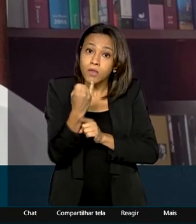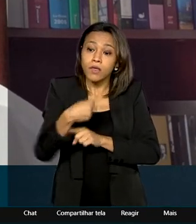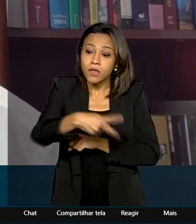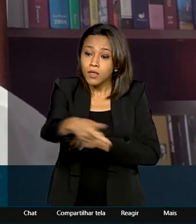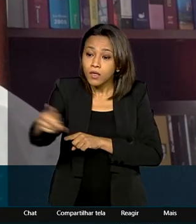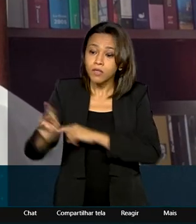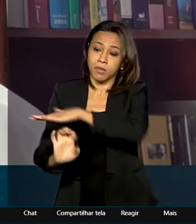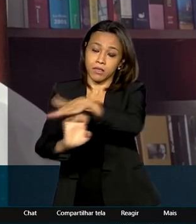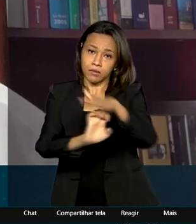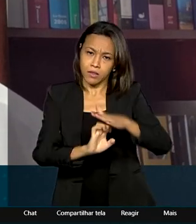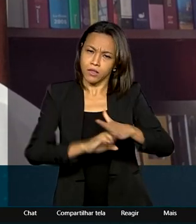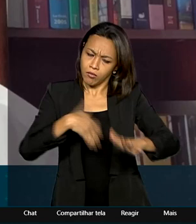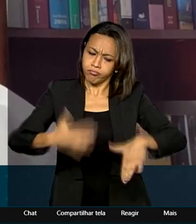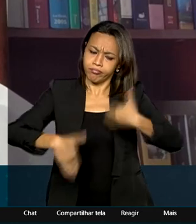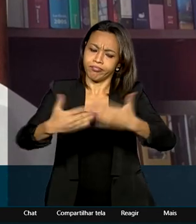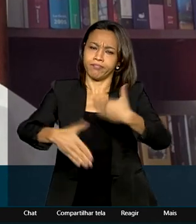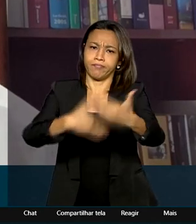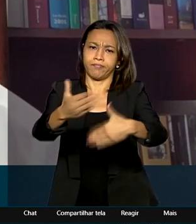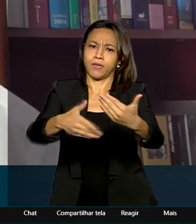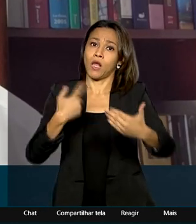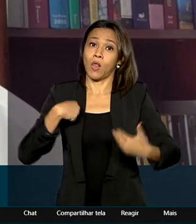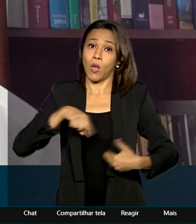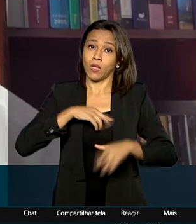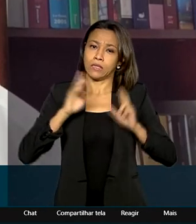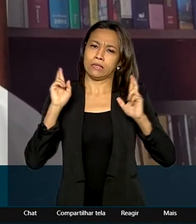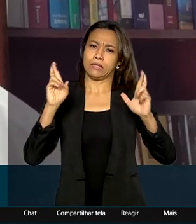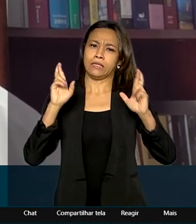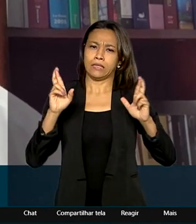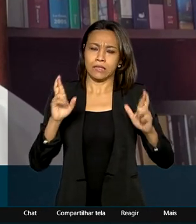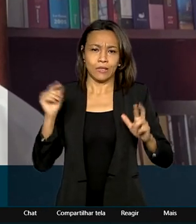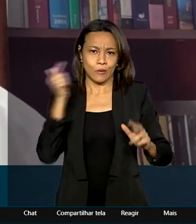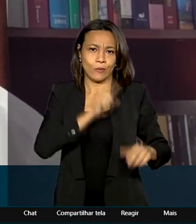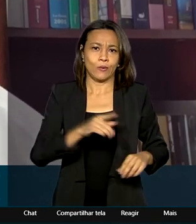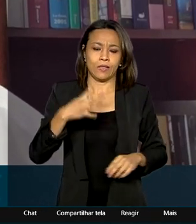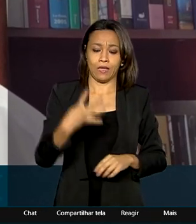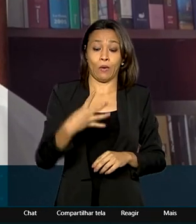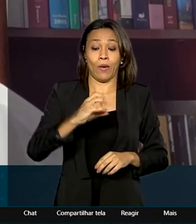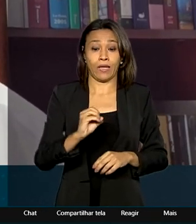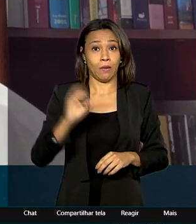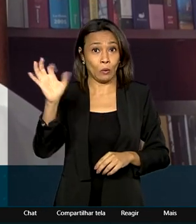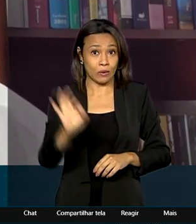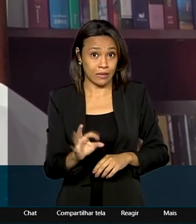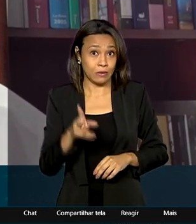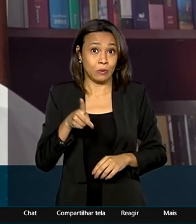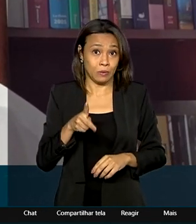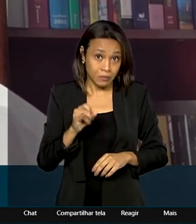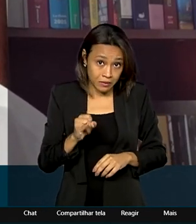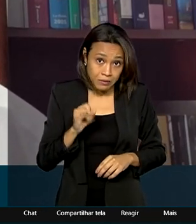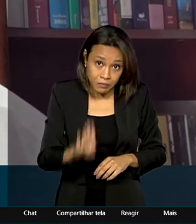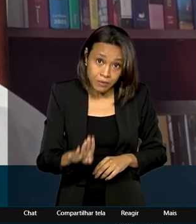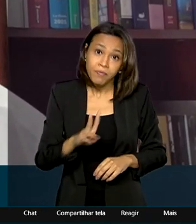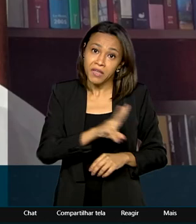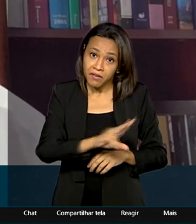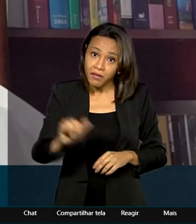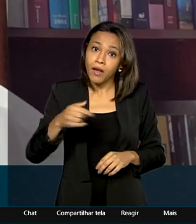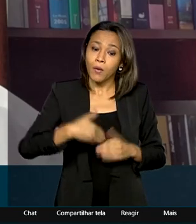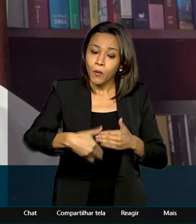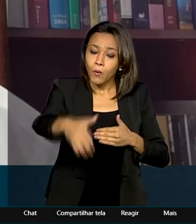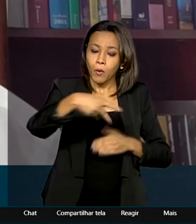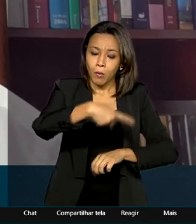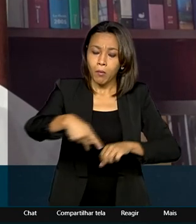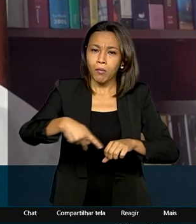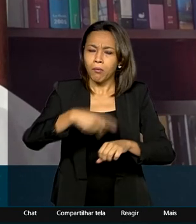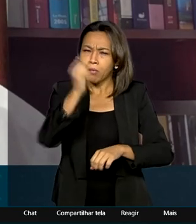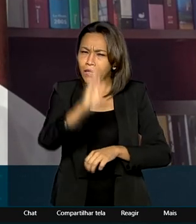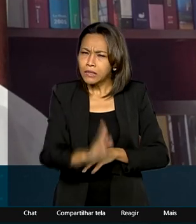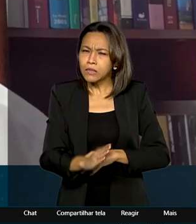desenvolver, nós esperamos chegar nesses 40% do PIB, que fará com que o Brasil cresça 4